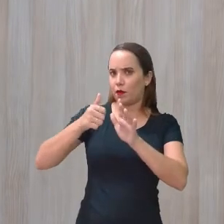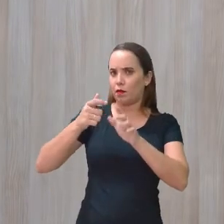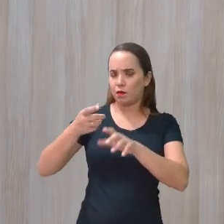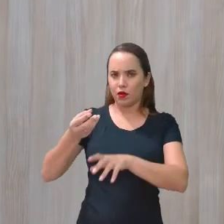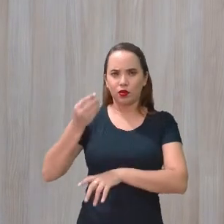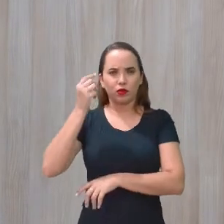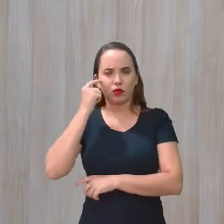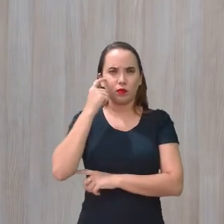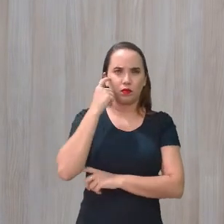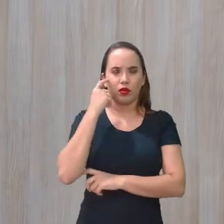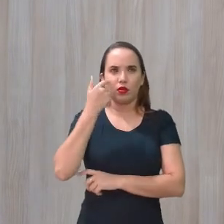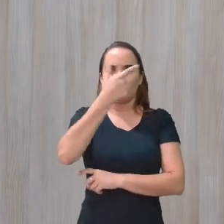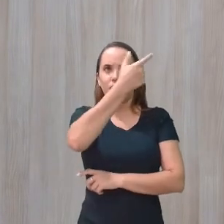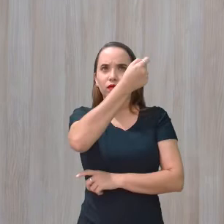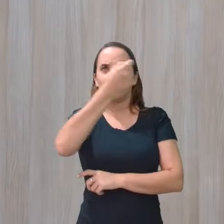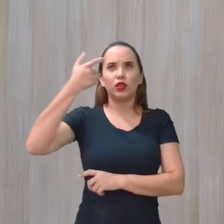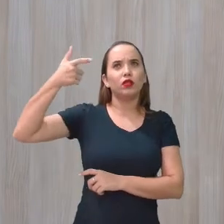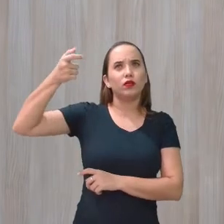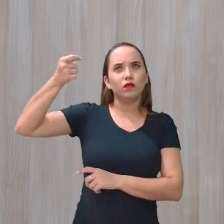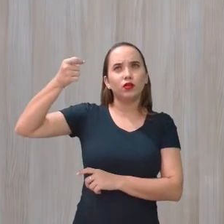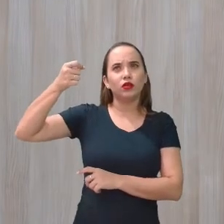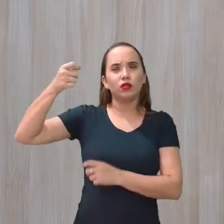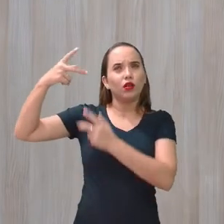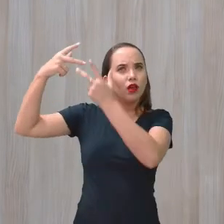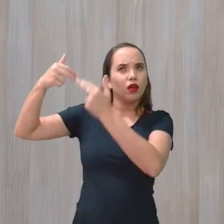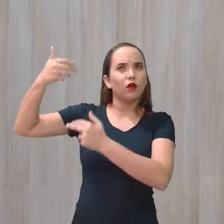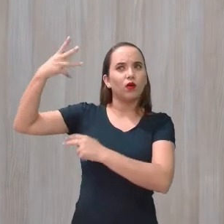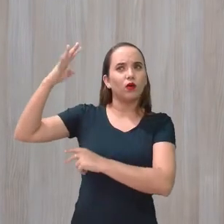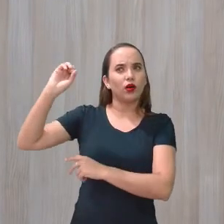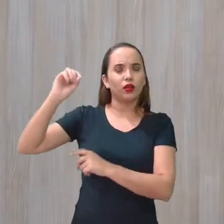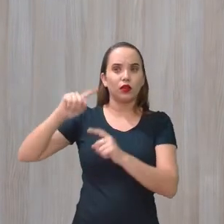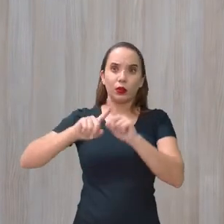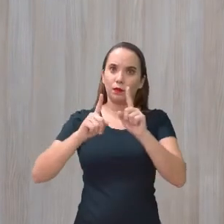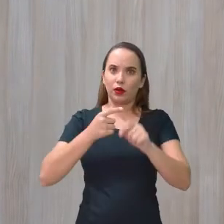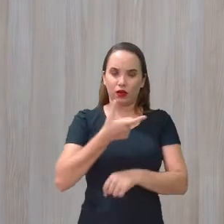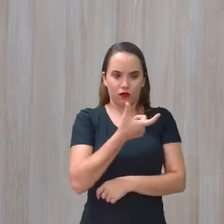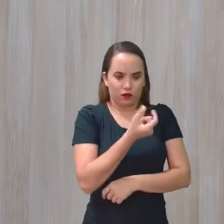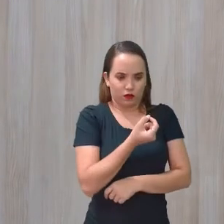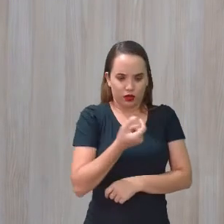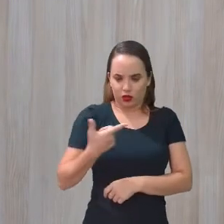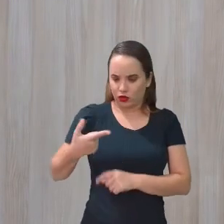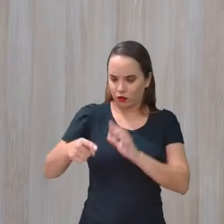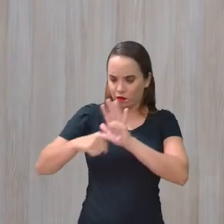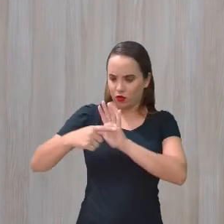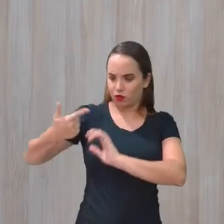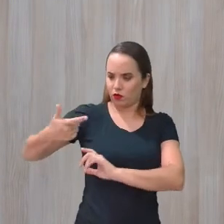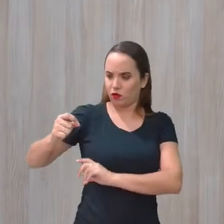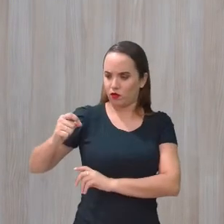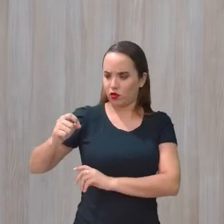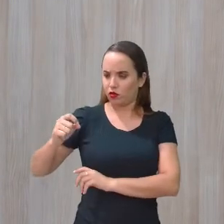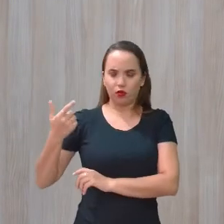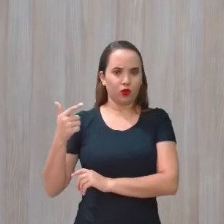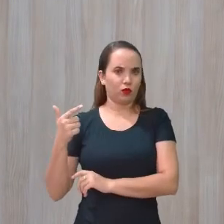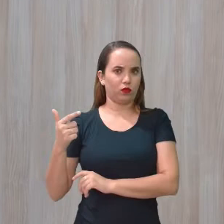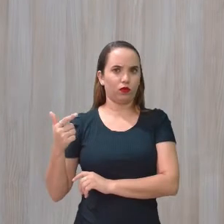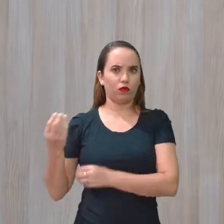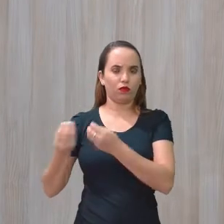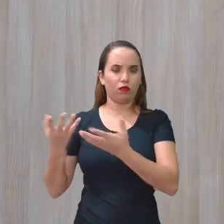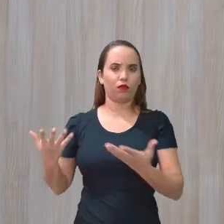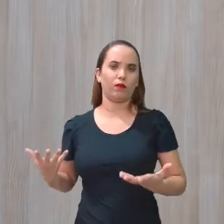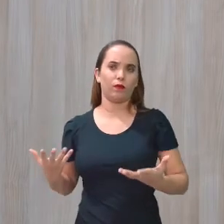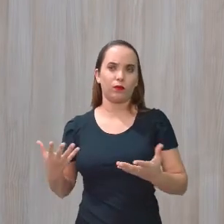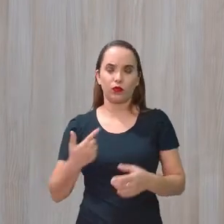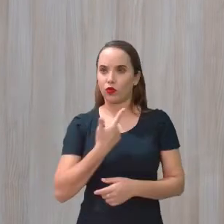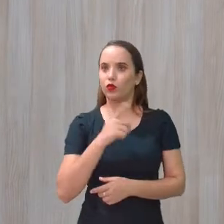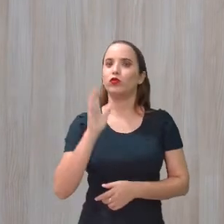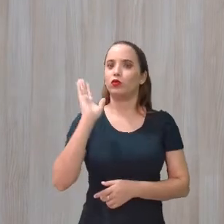20 e 20 dá 40, certinho. Mas no caso aqui, ó, 20 menos 20 não vai dar 20. Então já percebi. Uma